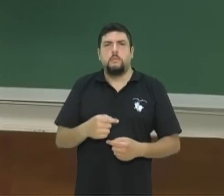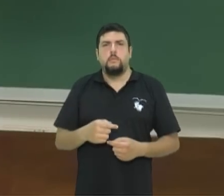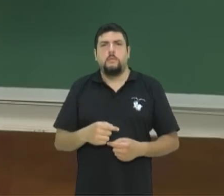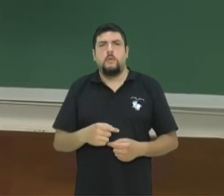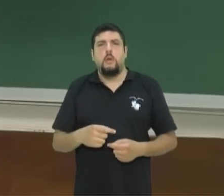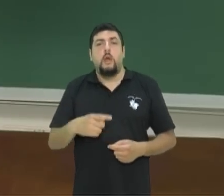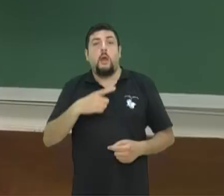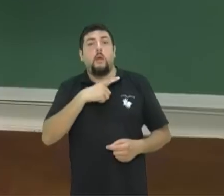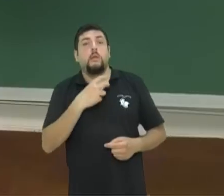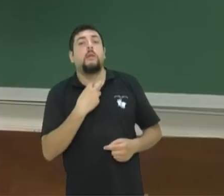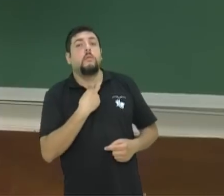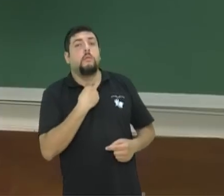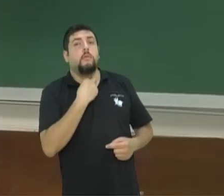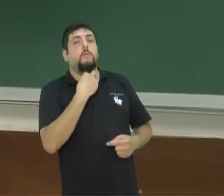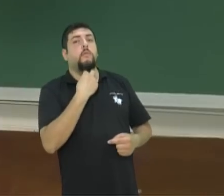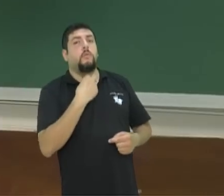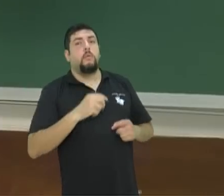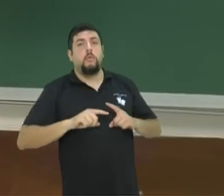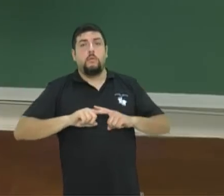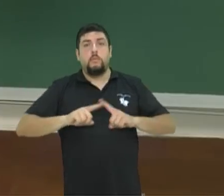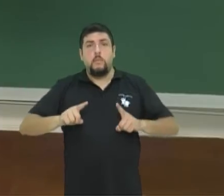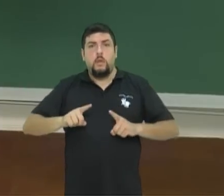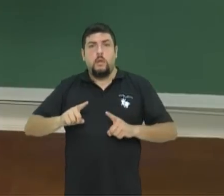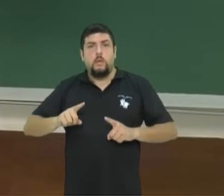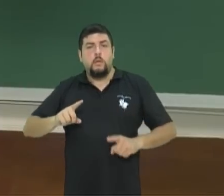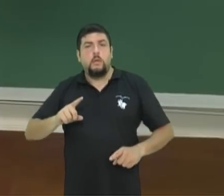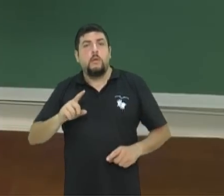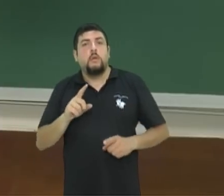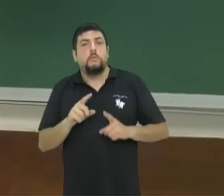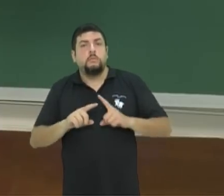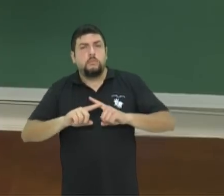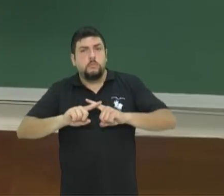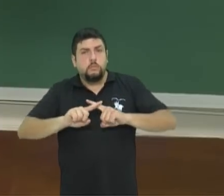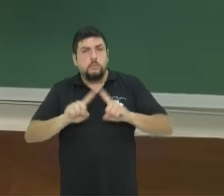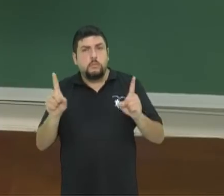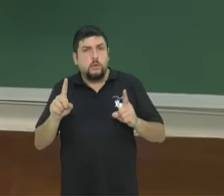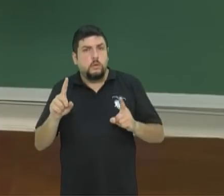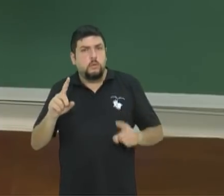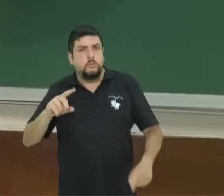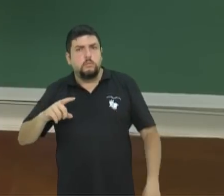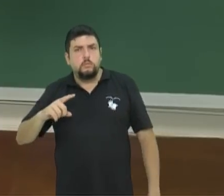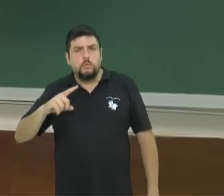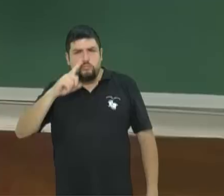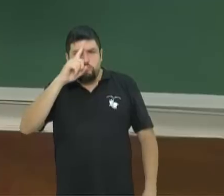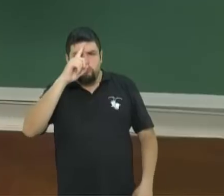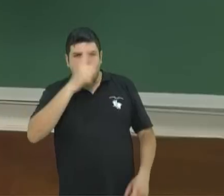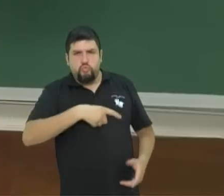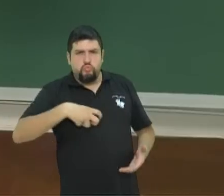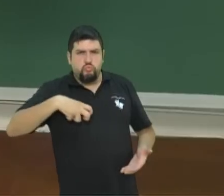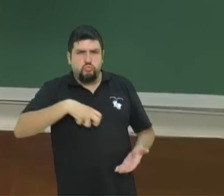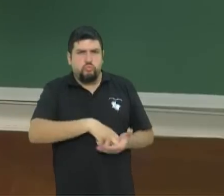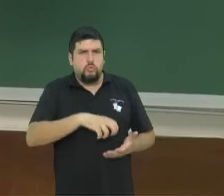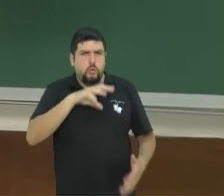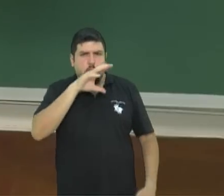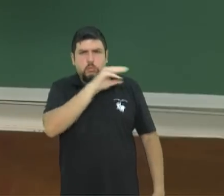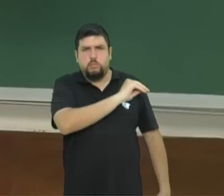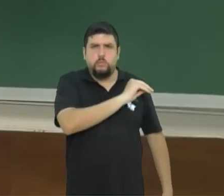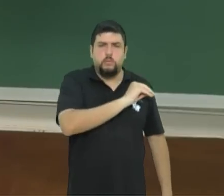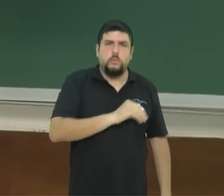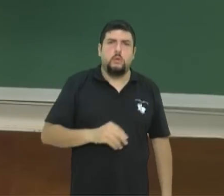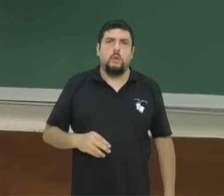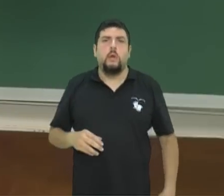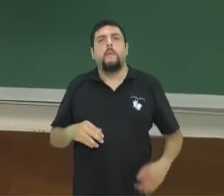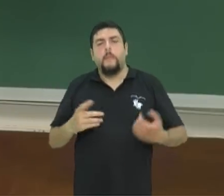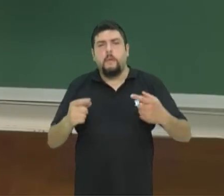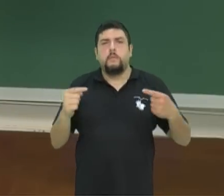de contrariedade, né? É óbvio que a Eco não queria ficar sem voz, então houve uma situação frustrante que